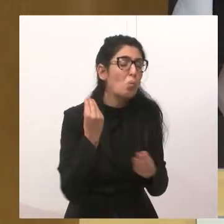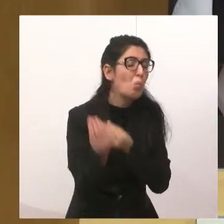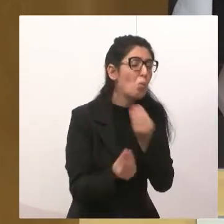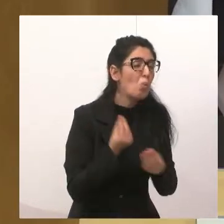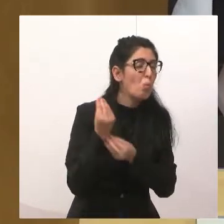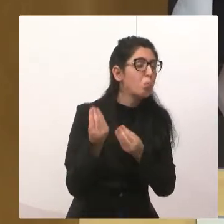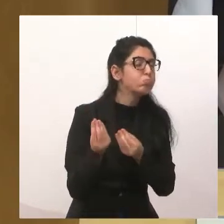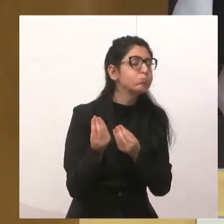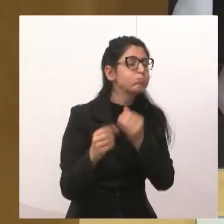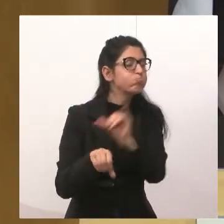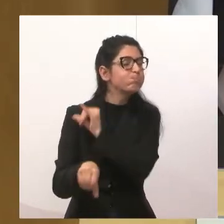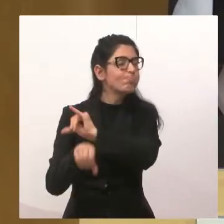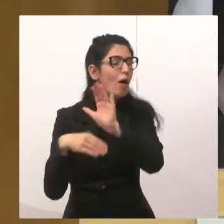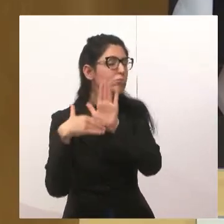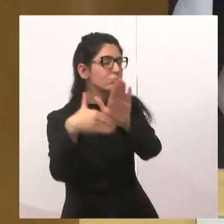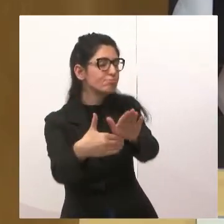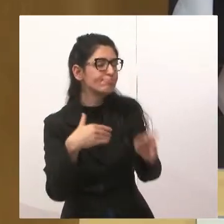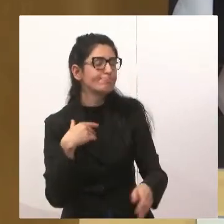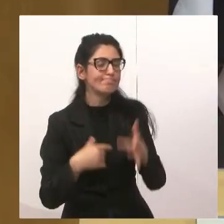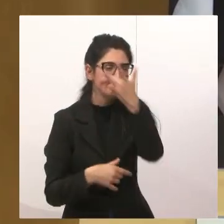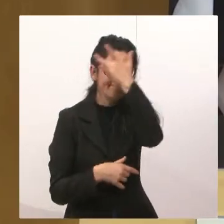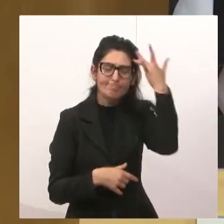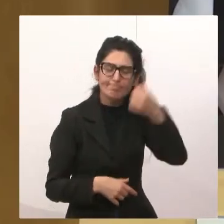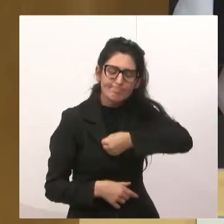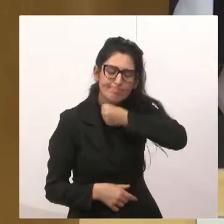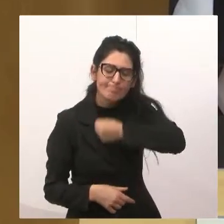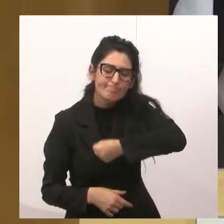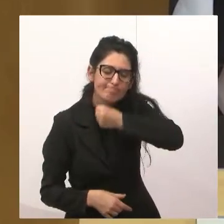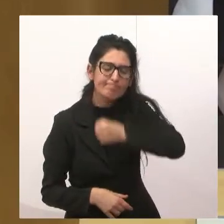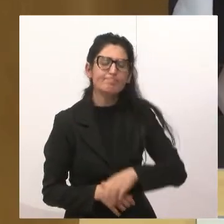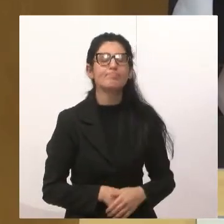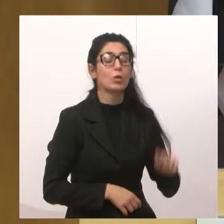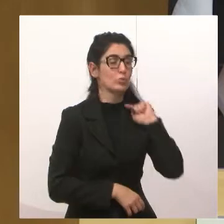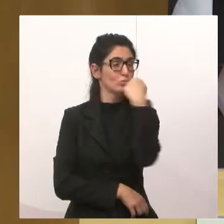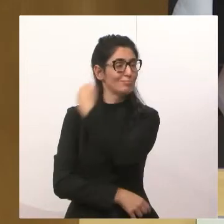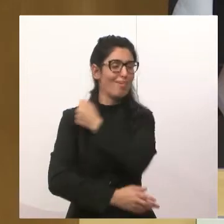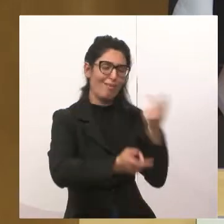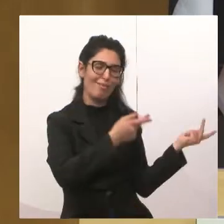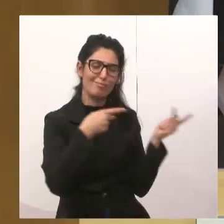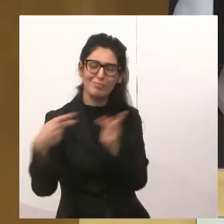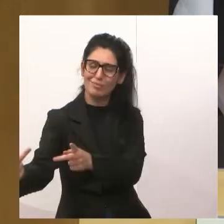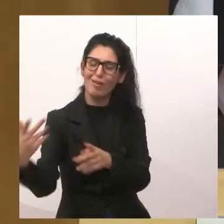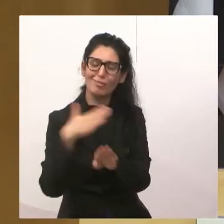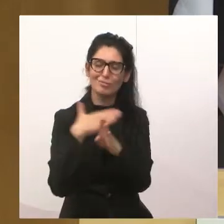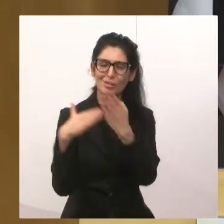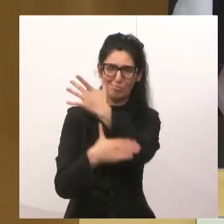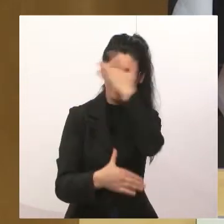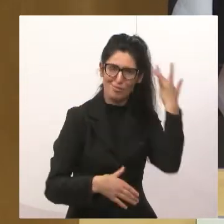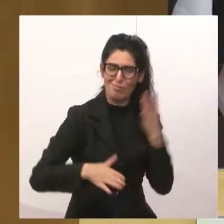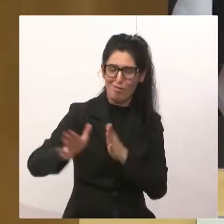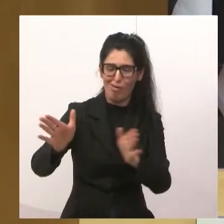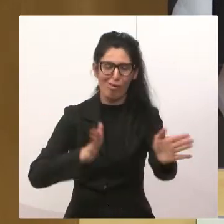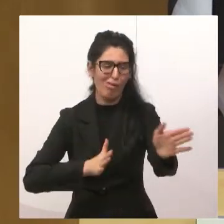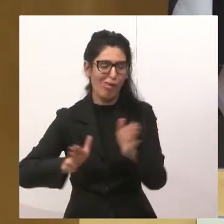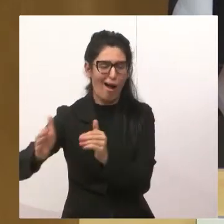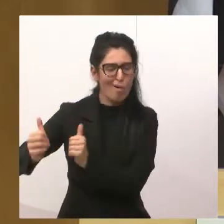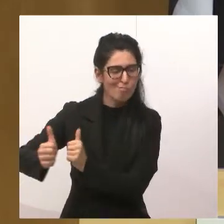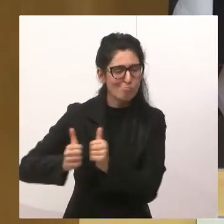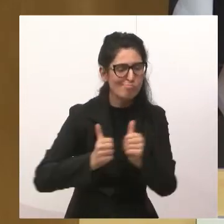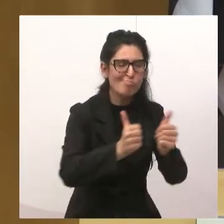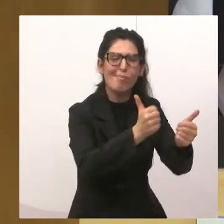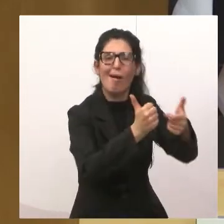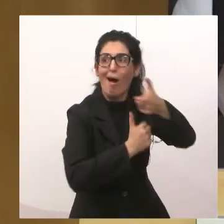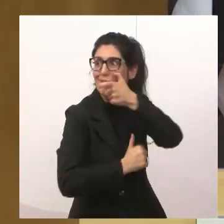também já quero aqui dizer que nós vamos convidar todas as demais pessoas que acompanham o nosso mandato, porque essa é uma luta